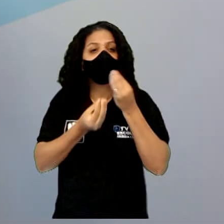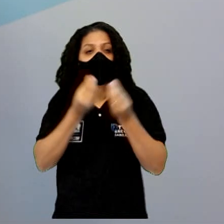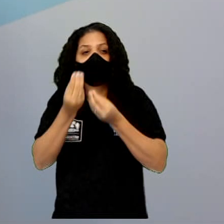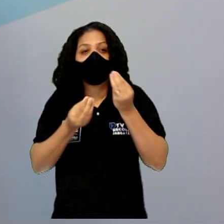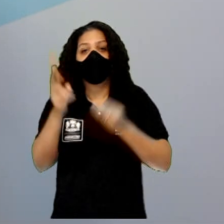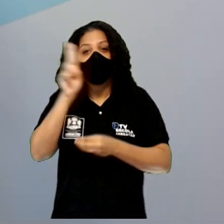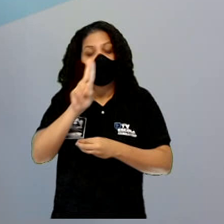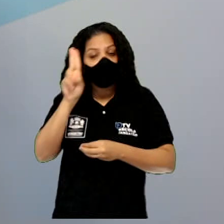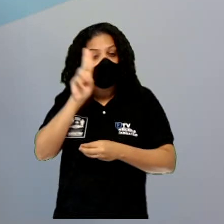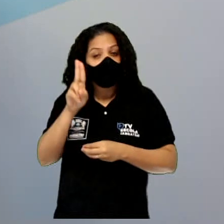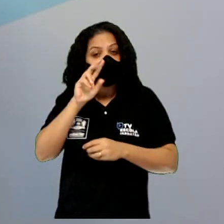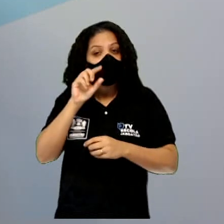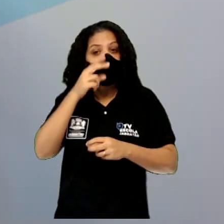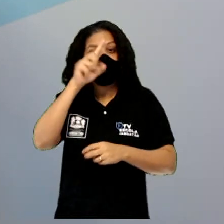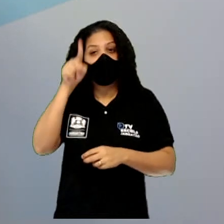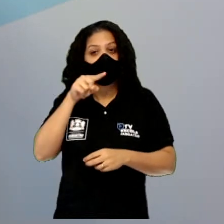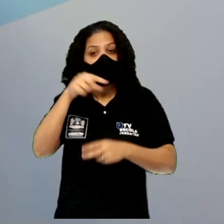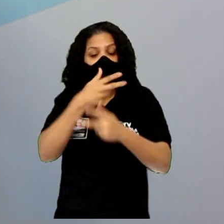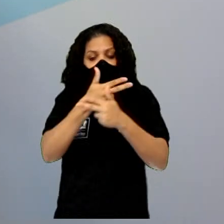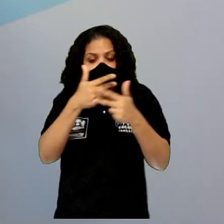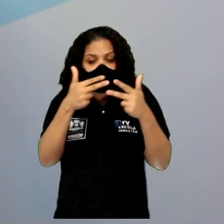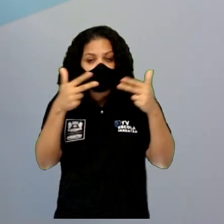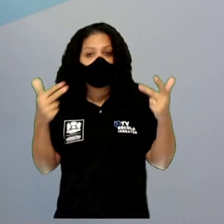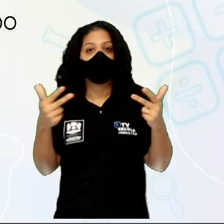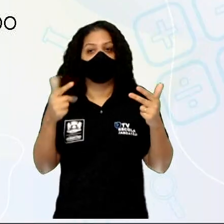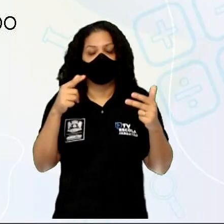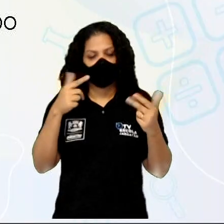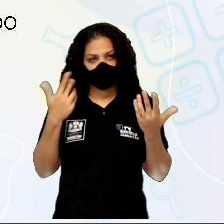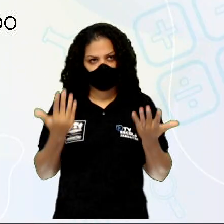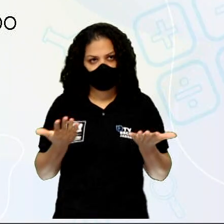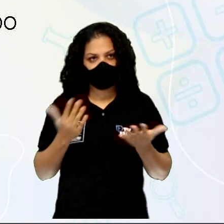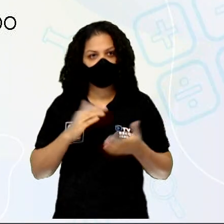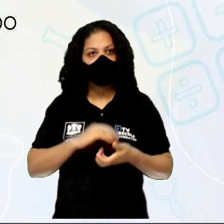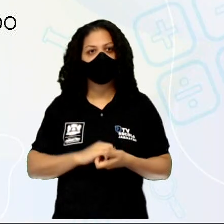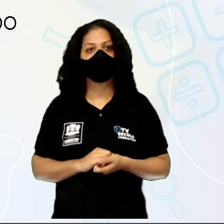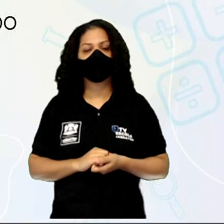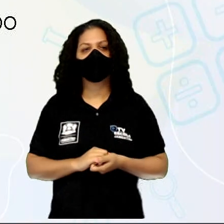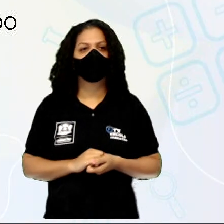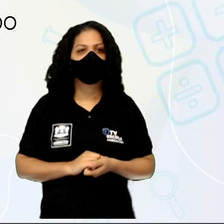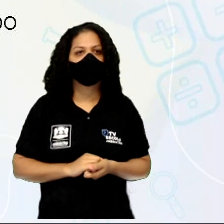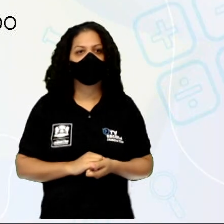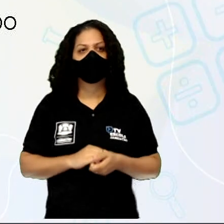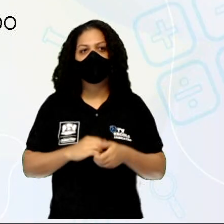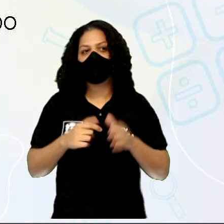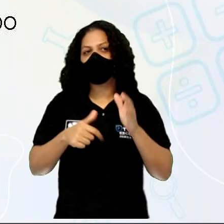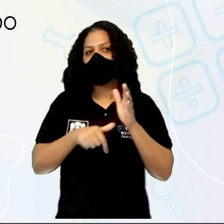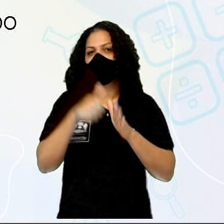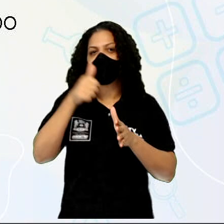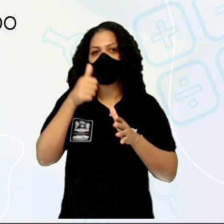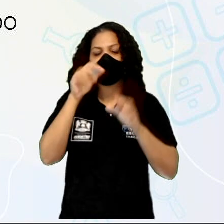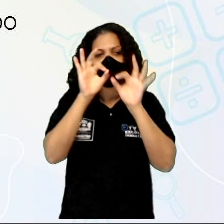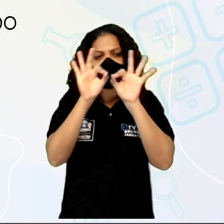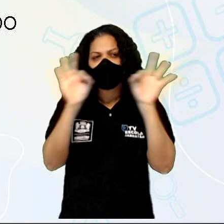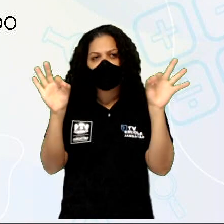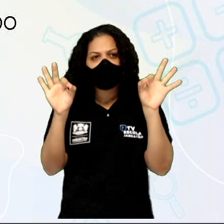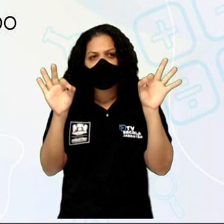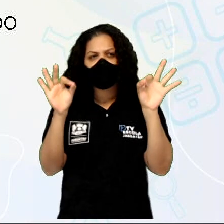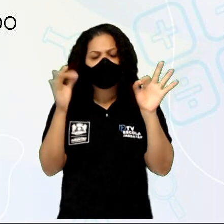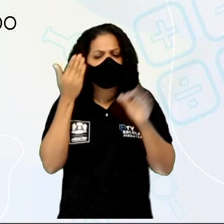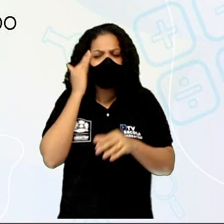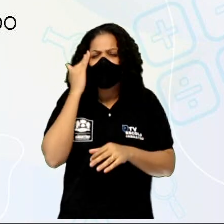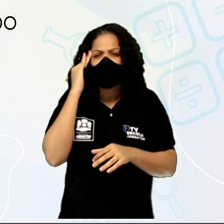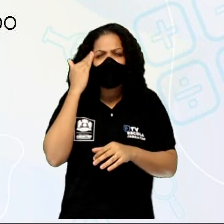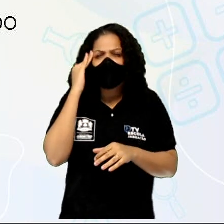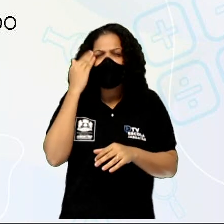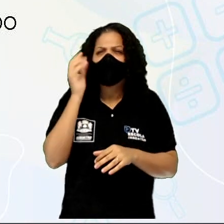de pontuação. A primeira frase diz o seguinte: eu não entendo essa história de dentes de leite.